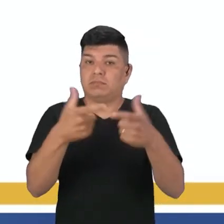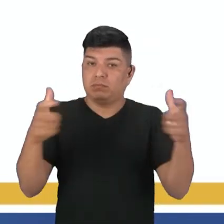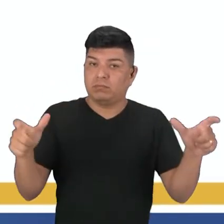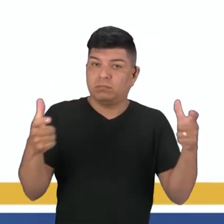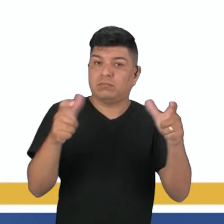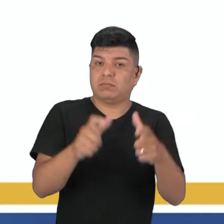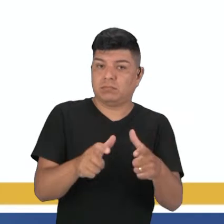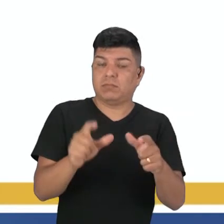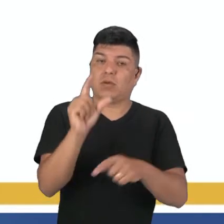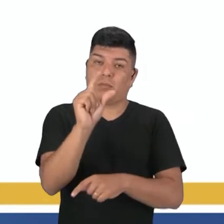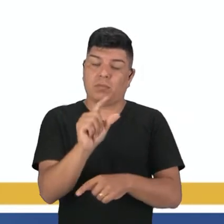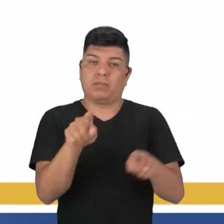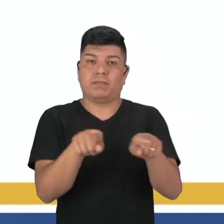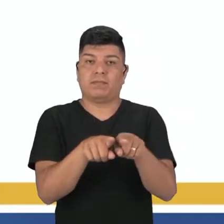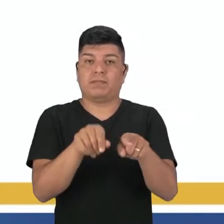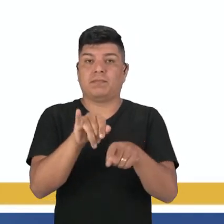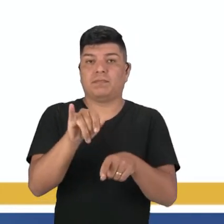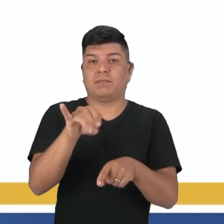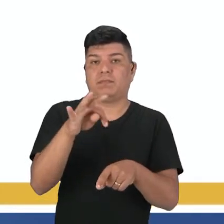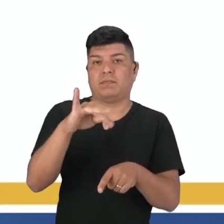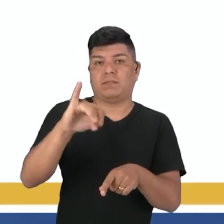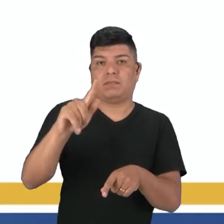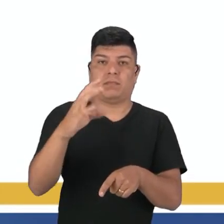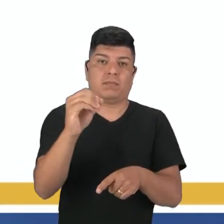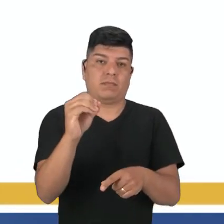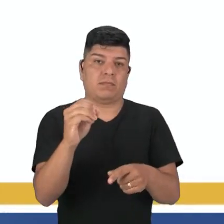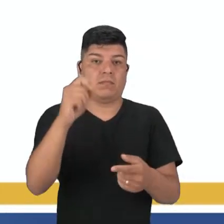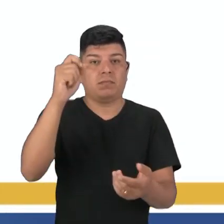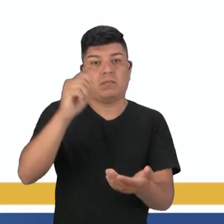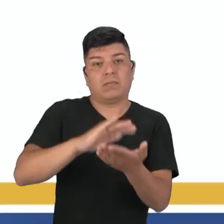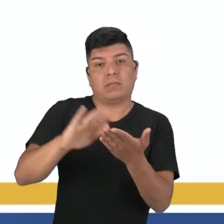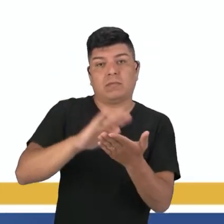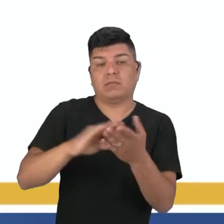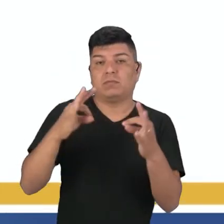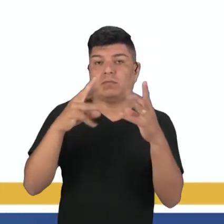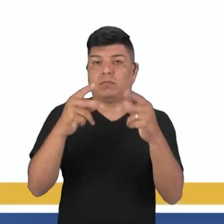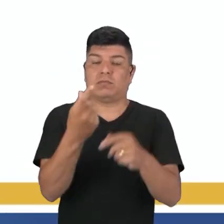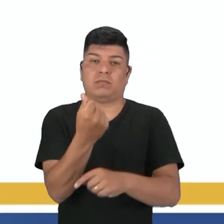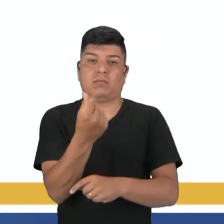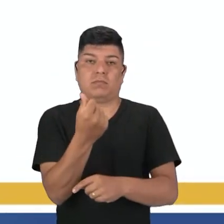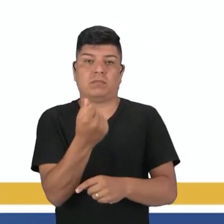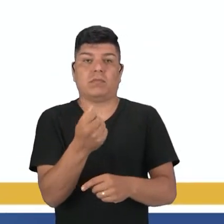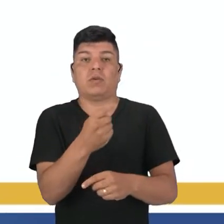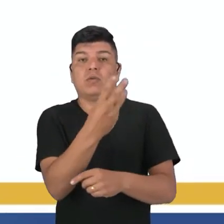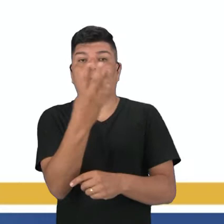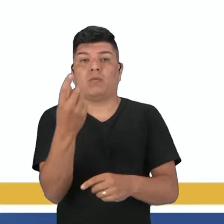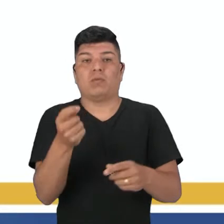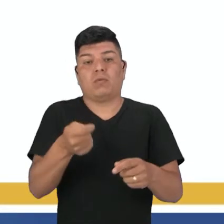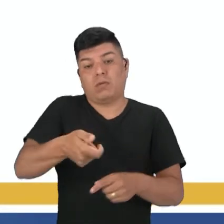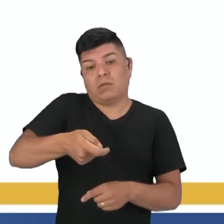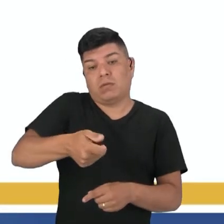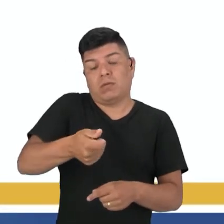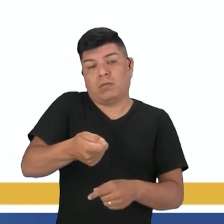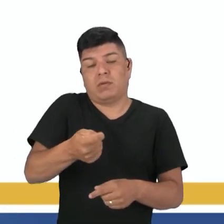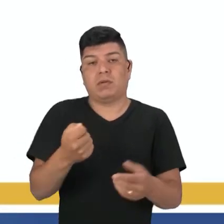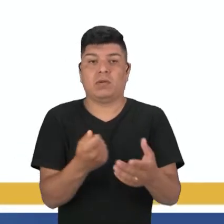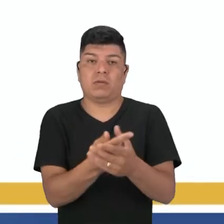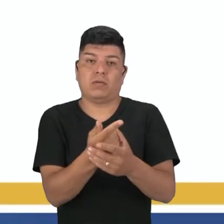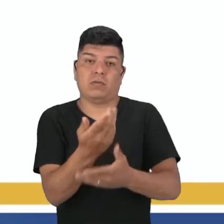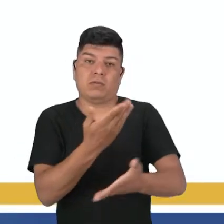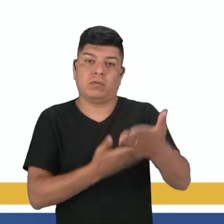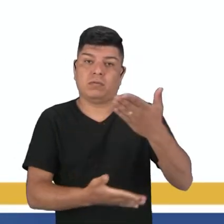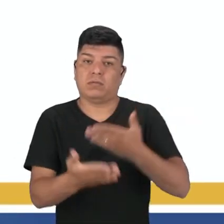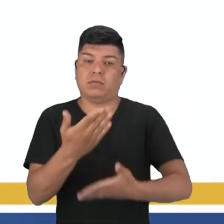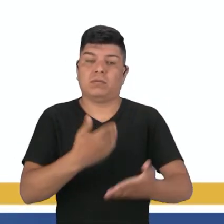pequenas. Se Tiago gastou todo o seu dinheiro, quantas bolinhas ele comprou para distribuir igualmente entre ele e